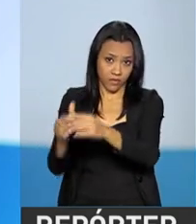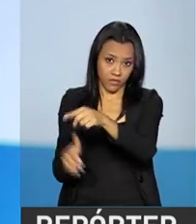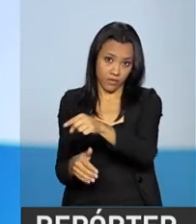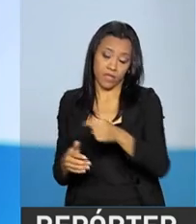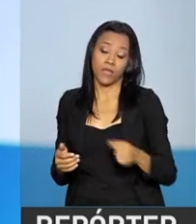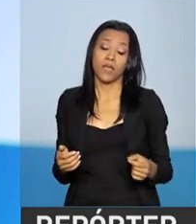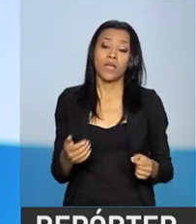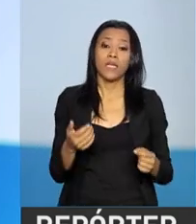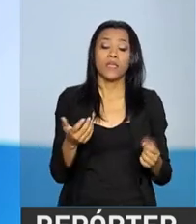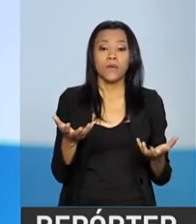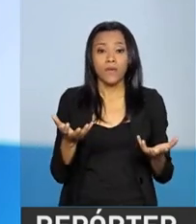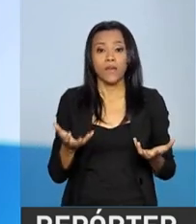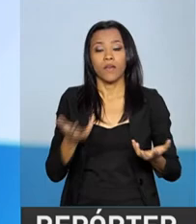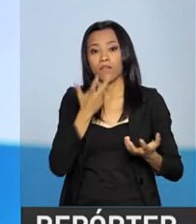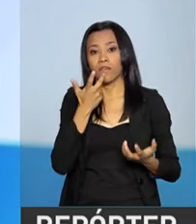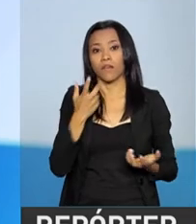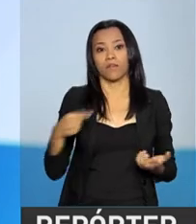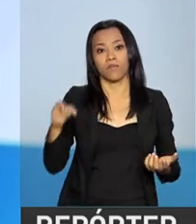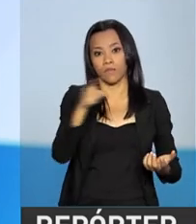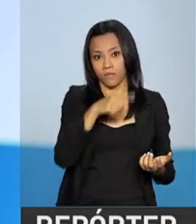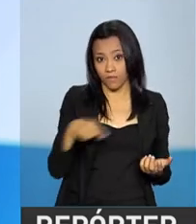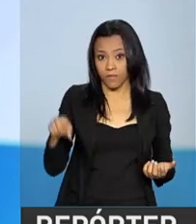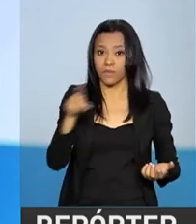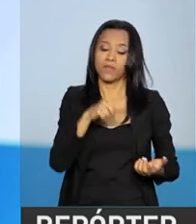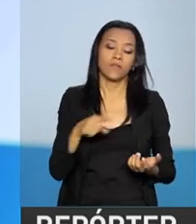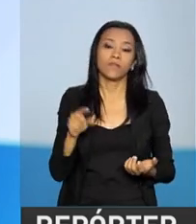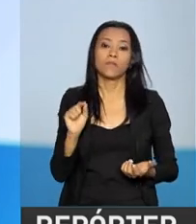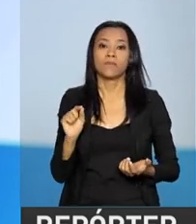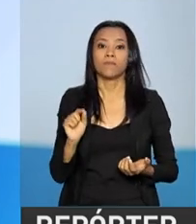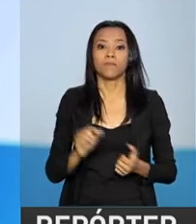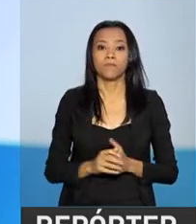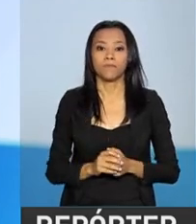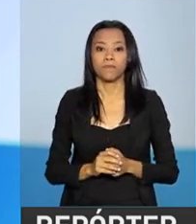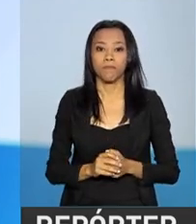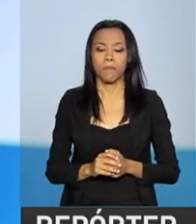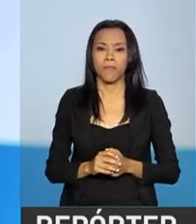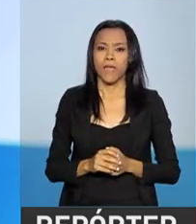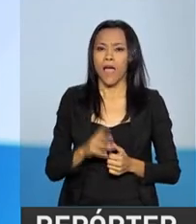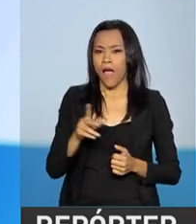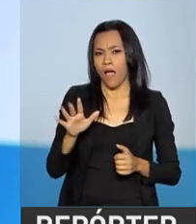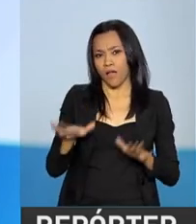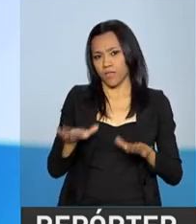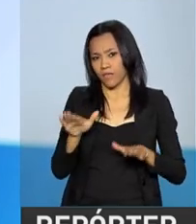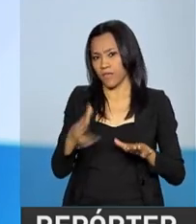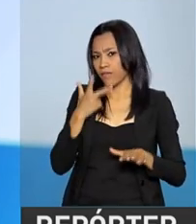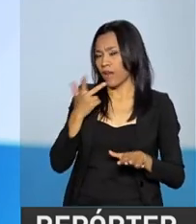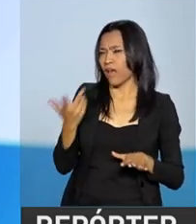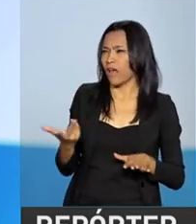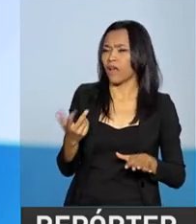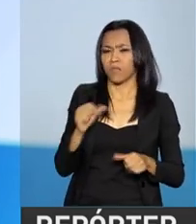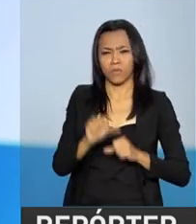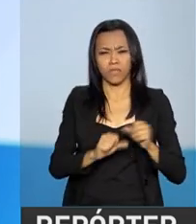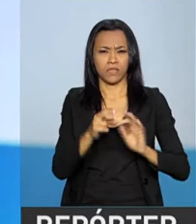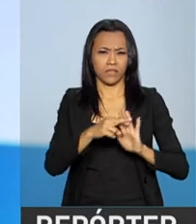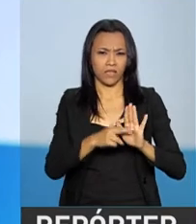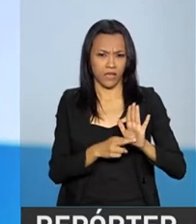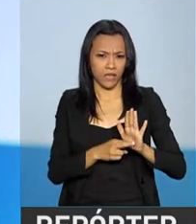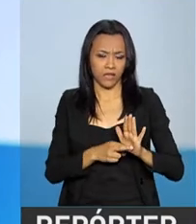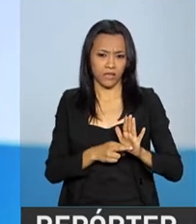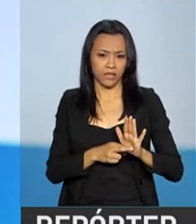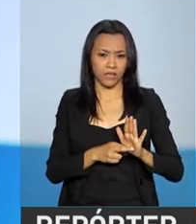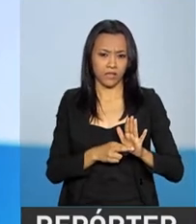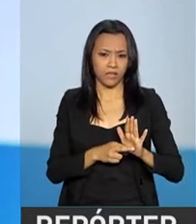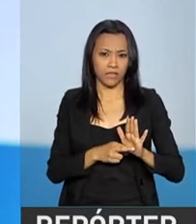permite eu quero até dizer o seguinte como argumento é de que onde já é fato tributária apeh da